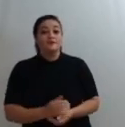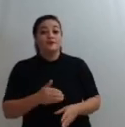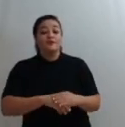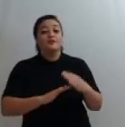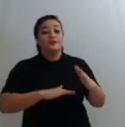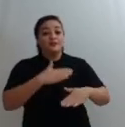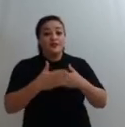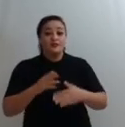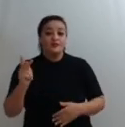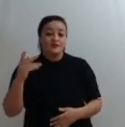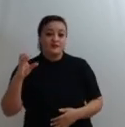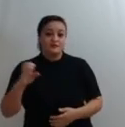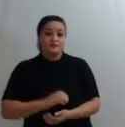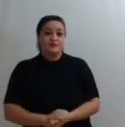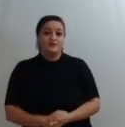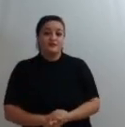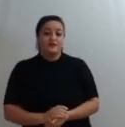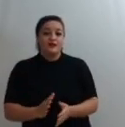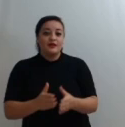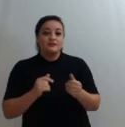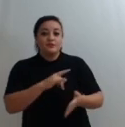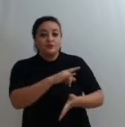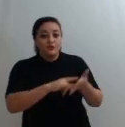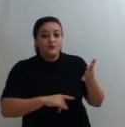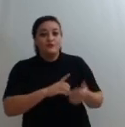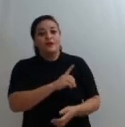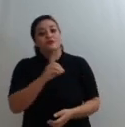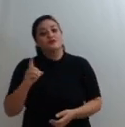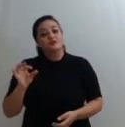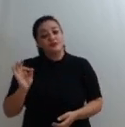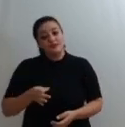Eu tinha recebido um memorial na data e eu achei